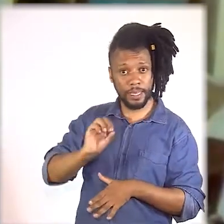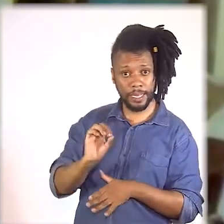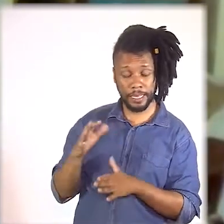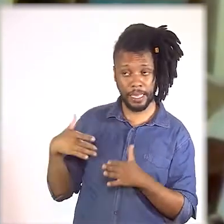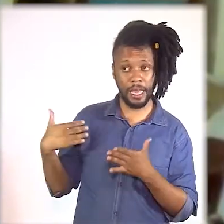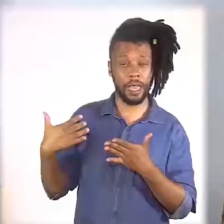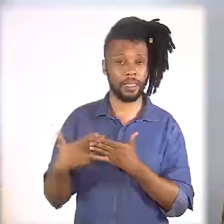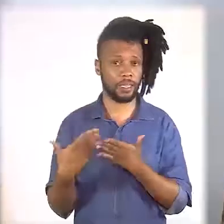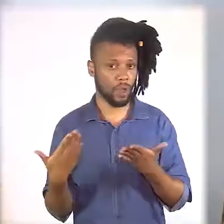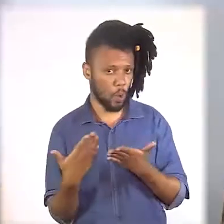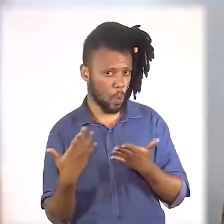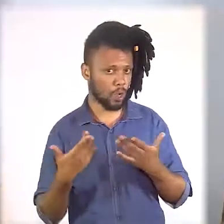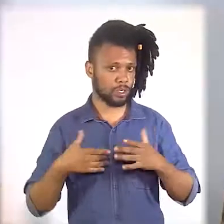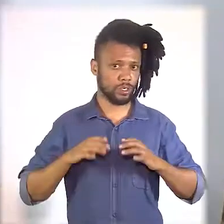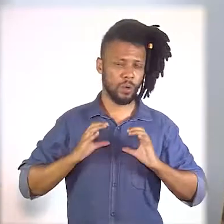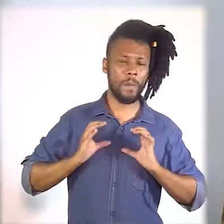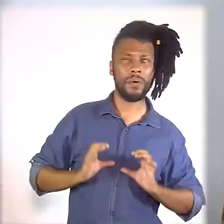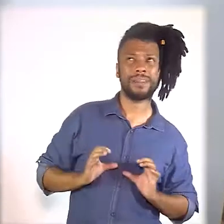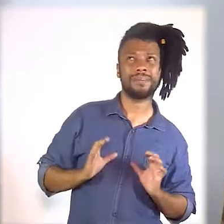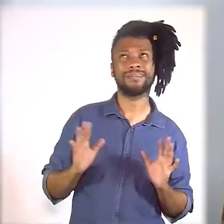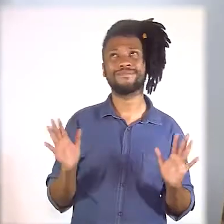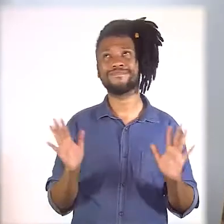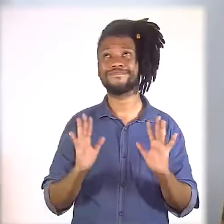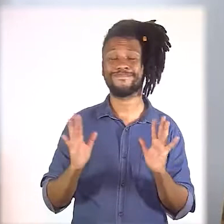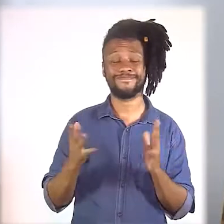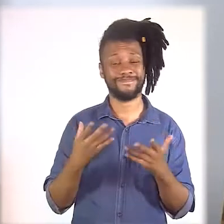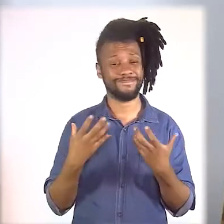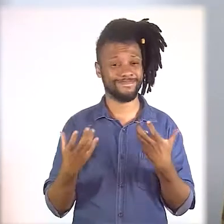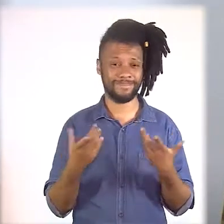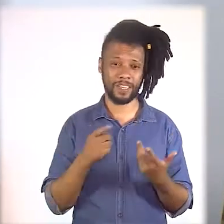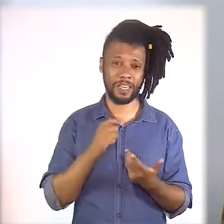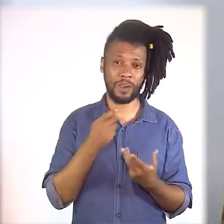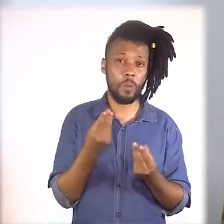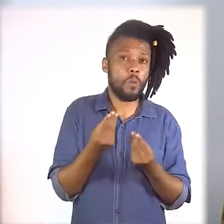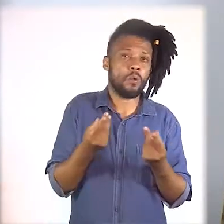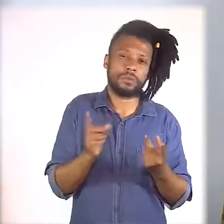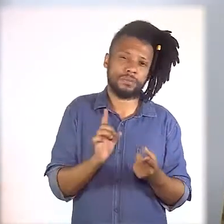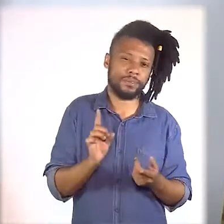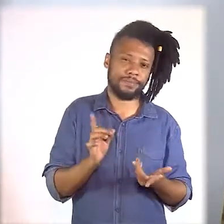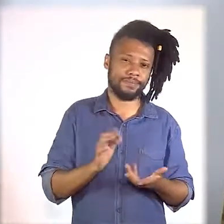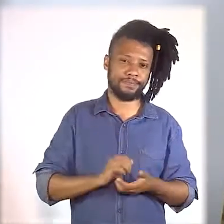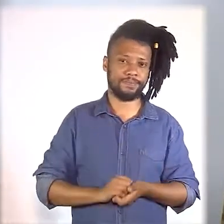cá, matéria política, e comportamento nem tanto. Comportamento...